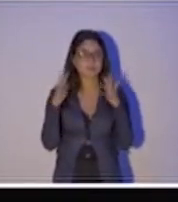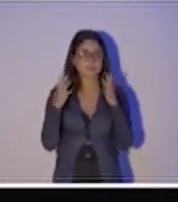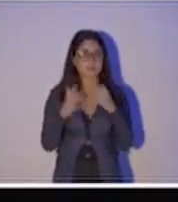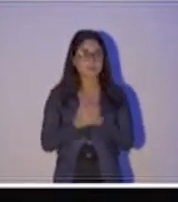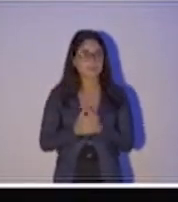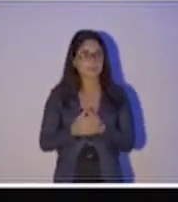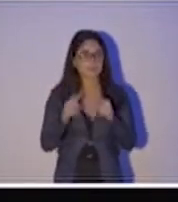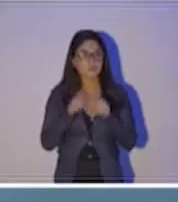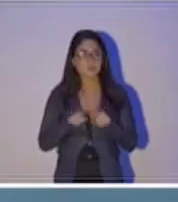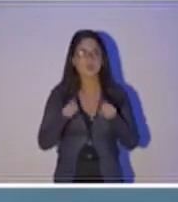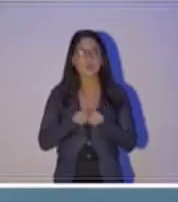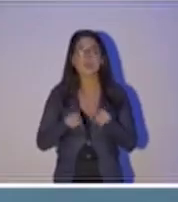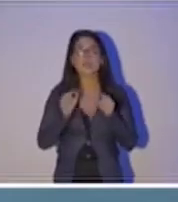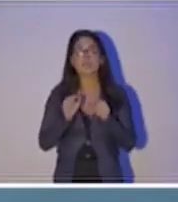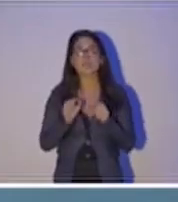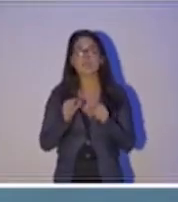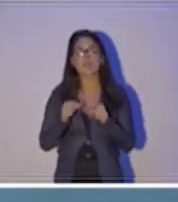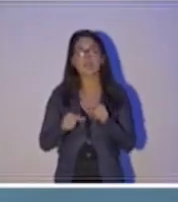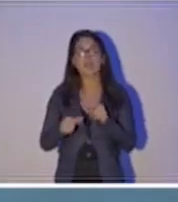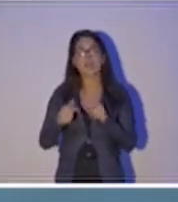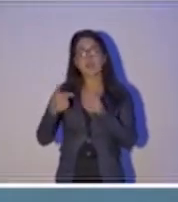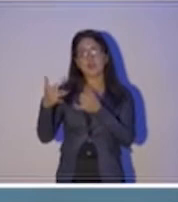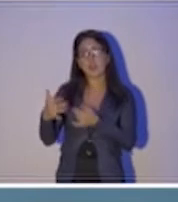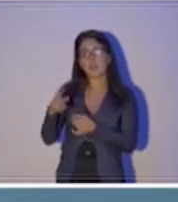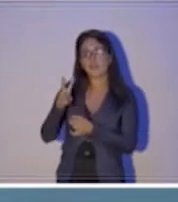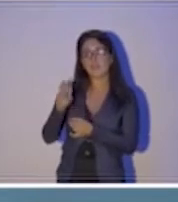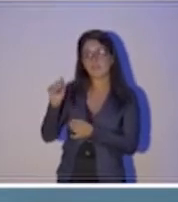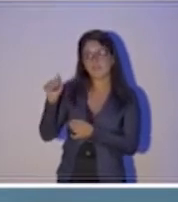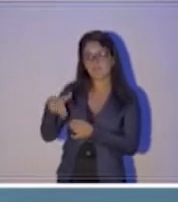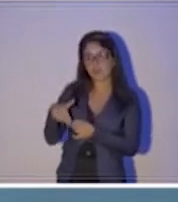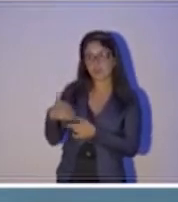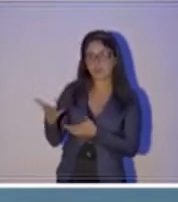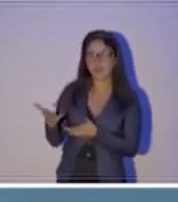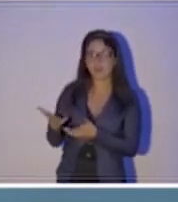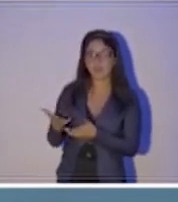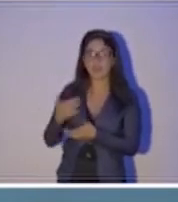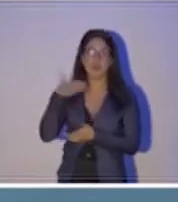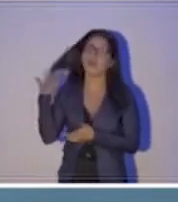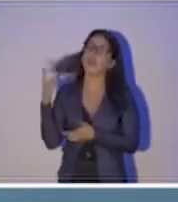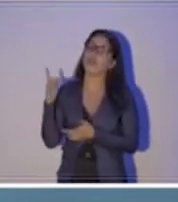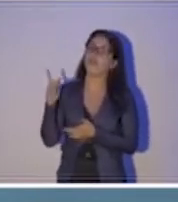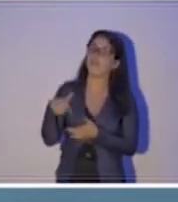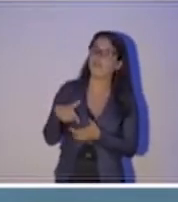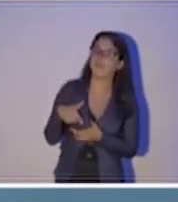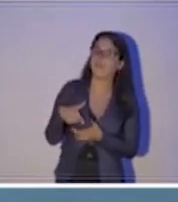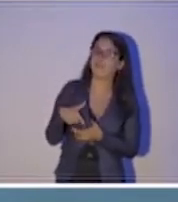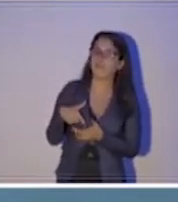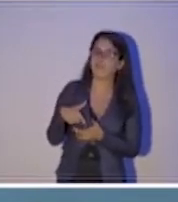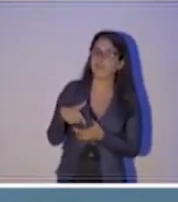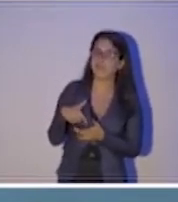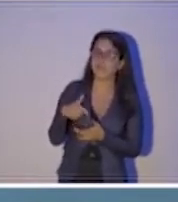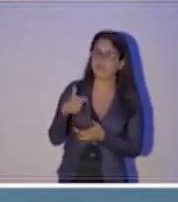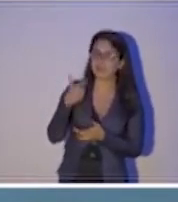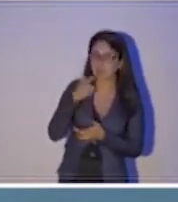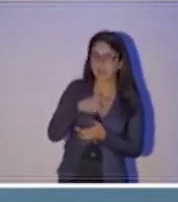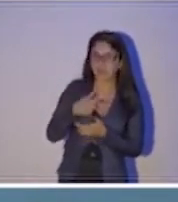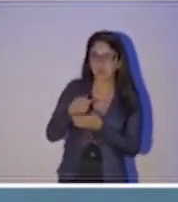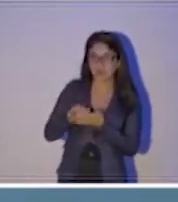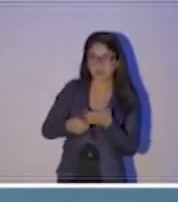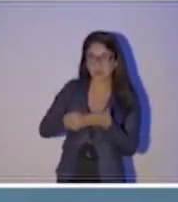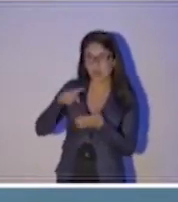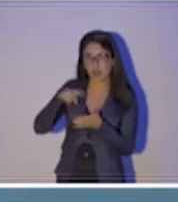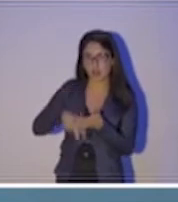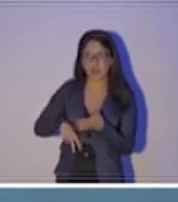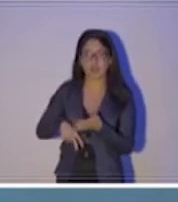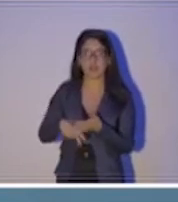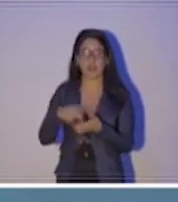E aí eu falei pro Juan no almoço, Juan, então você é capaz de ler a sua crônica para a gente? Ele falou,